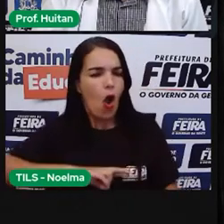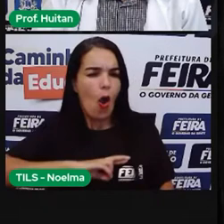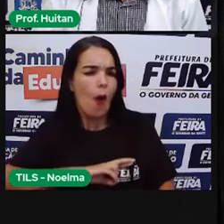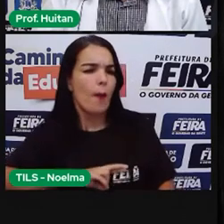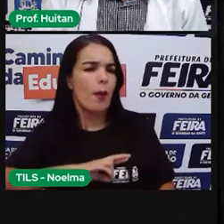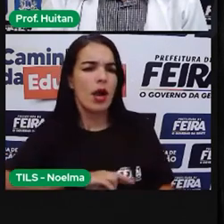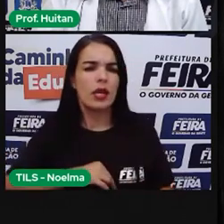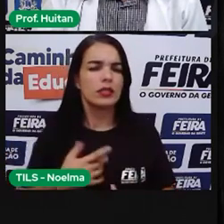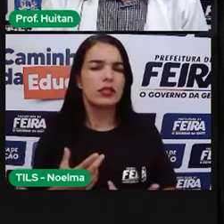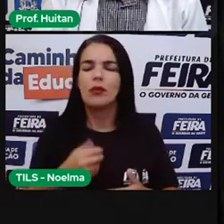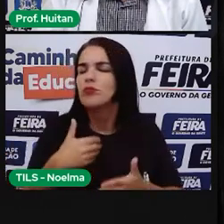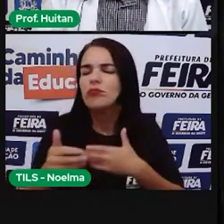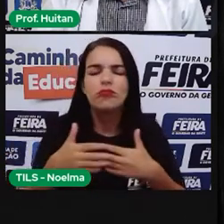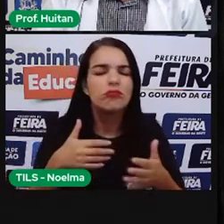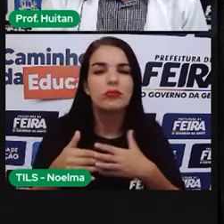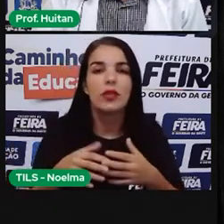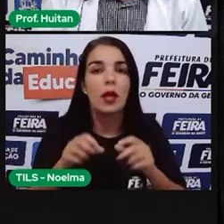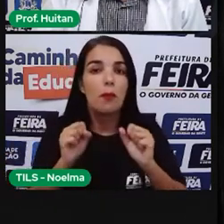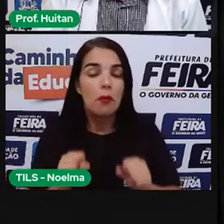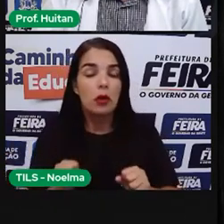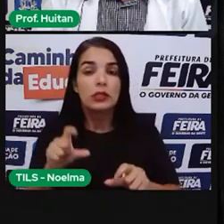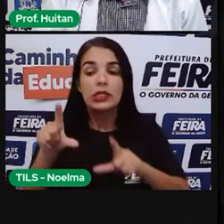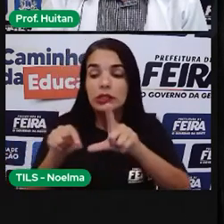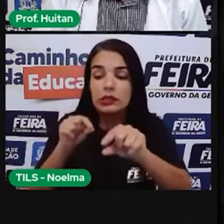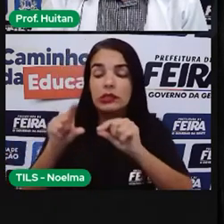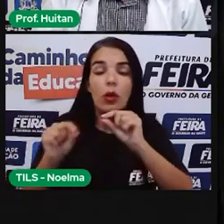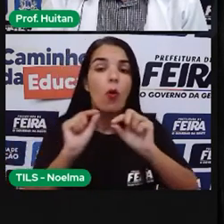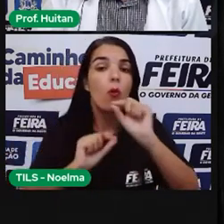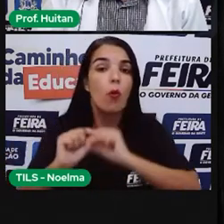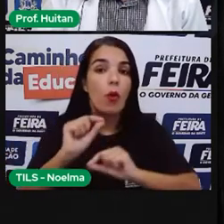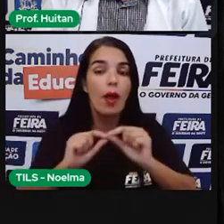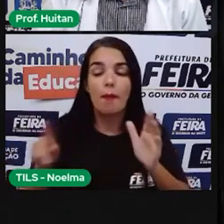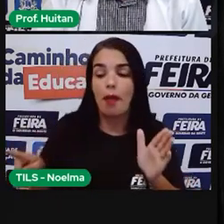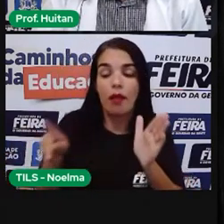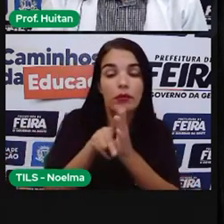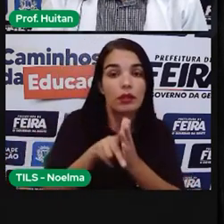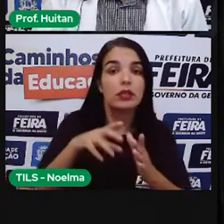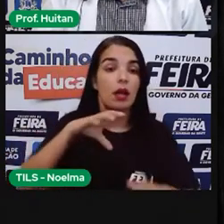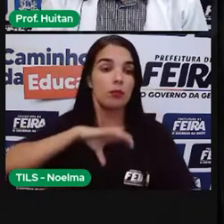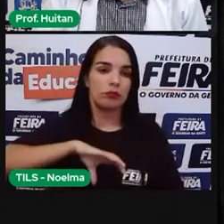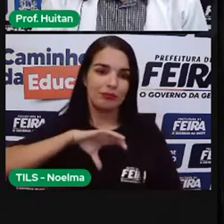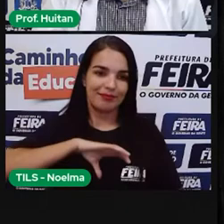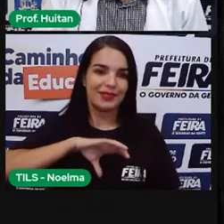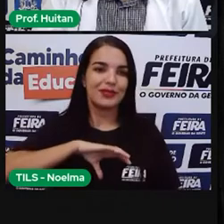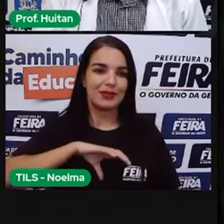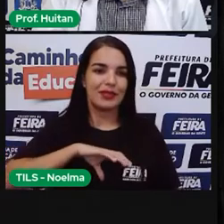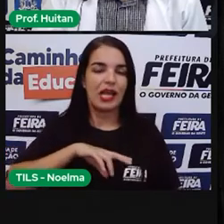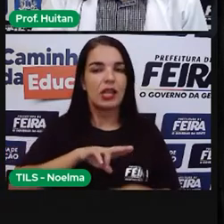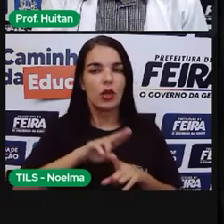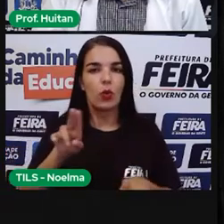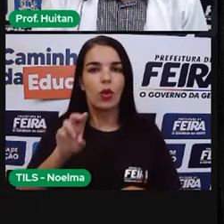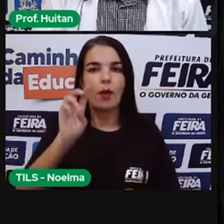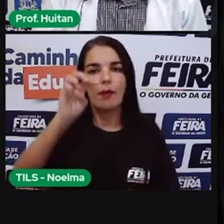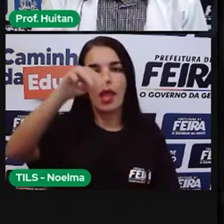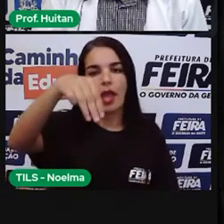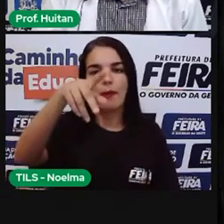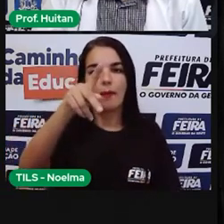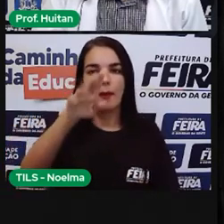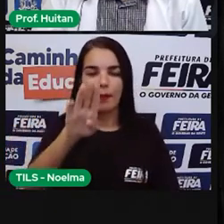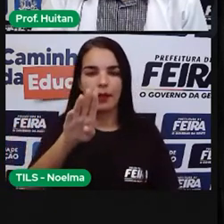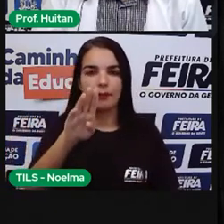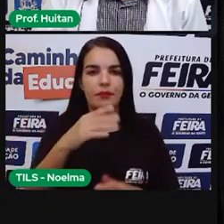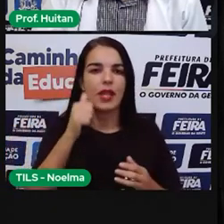classificar as músicas que a gente pode se considerar de clássicos da música popular como MPB. Essa